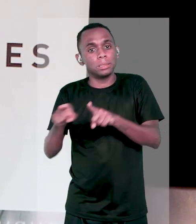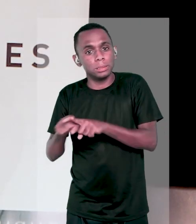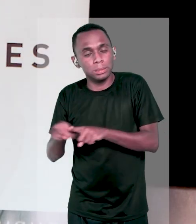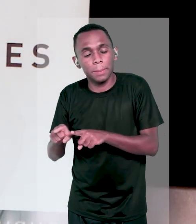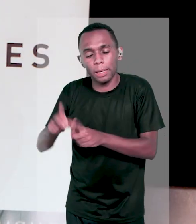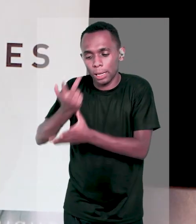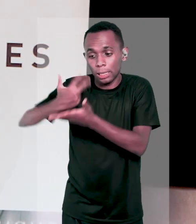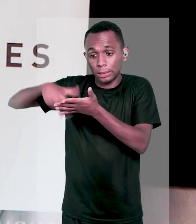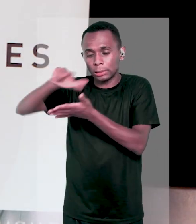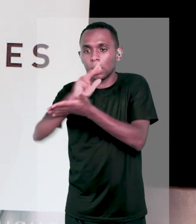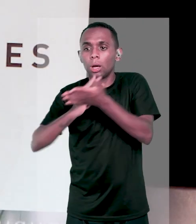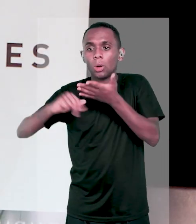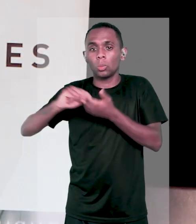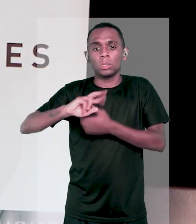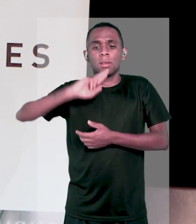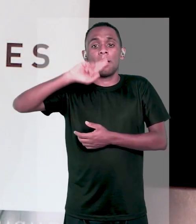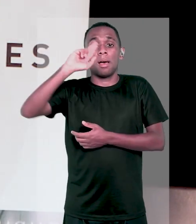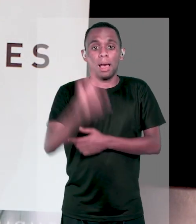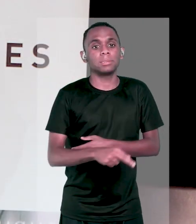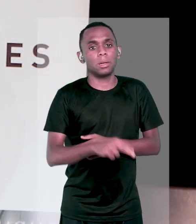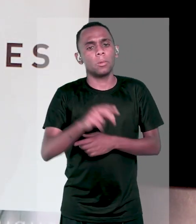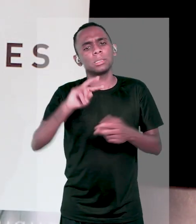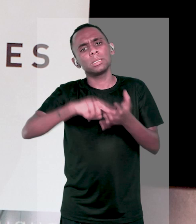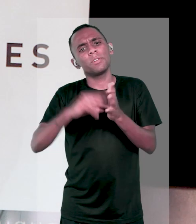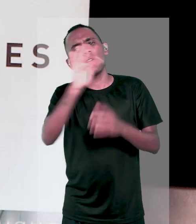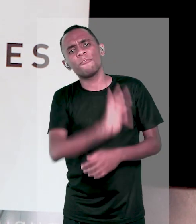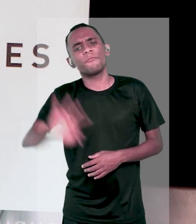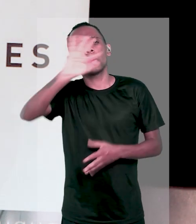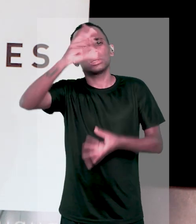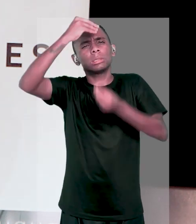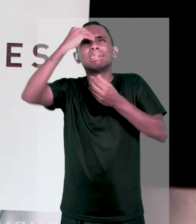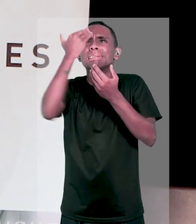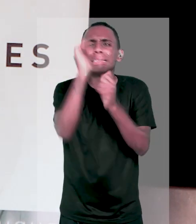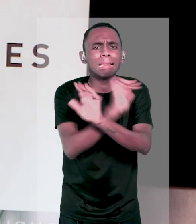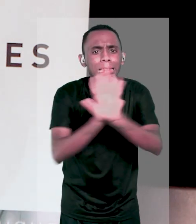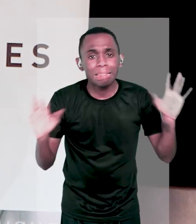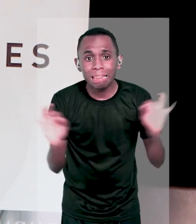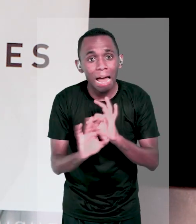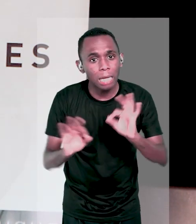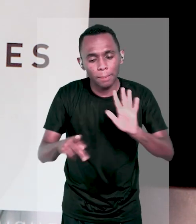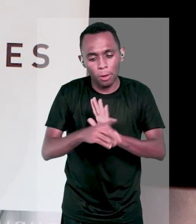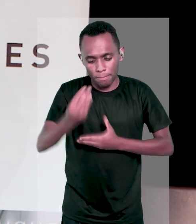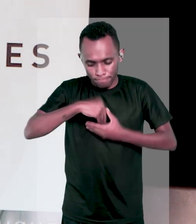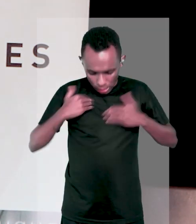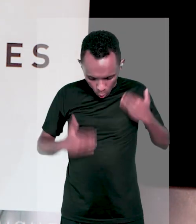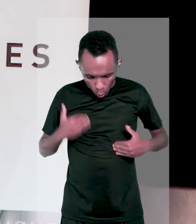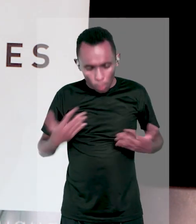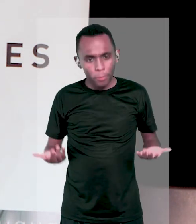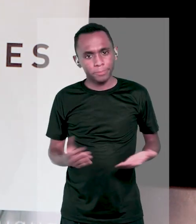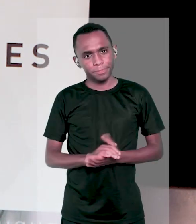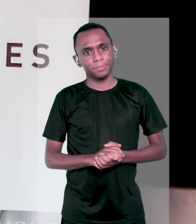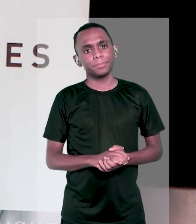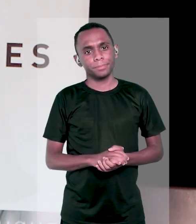oposição que é pra mim o mais importante aqui o complexo na psicanálise é formado por um